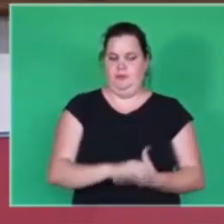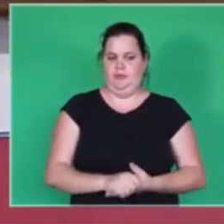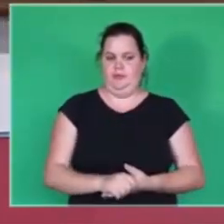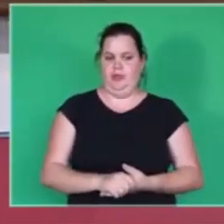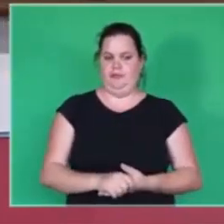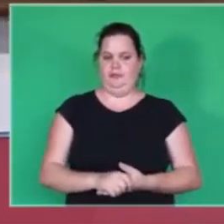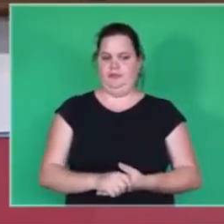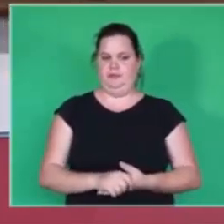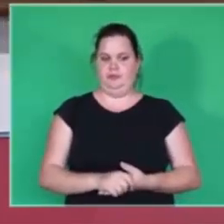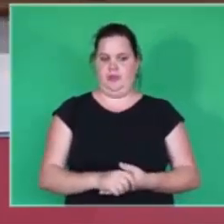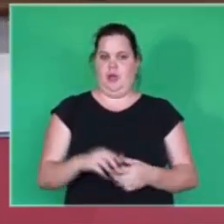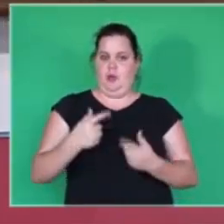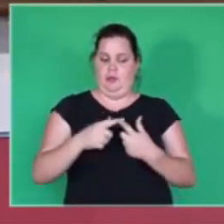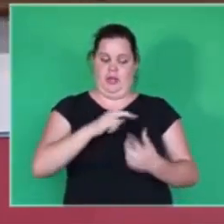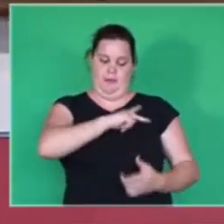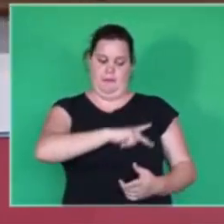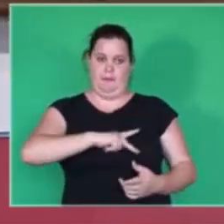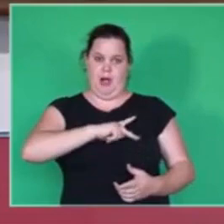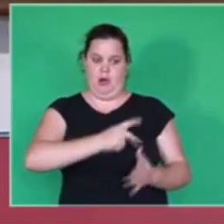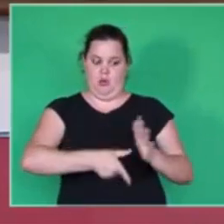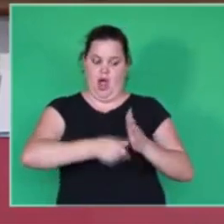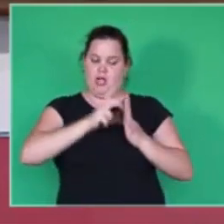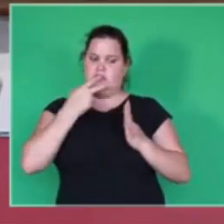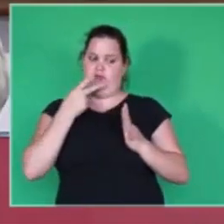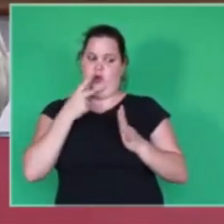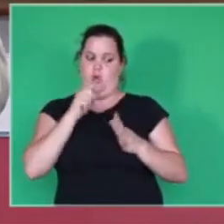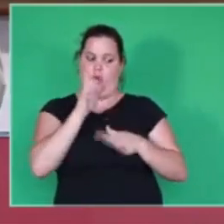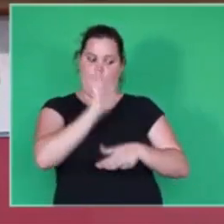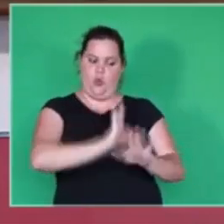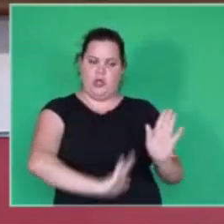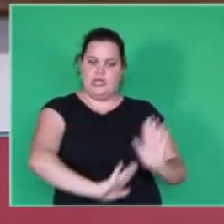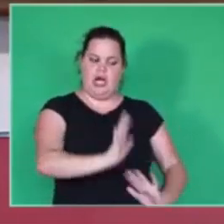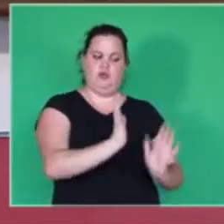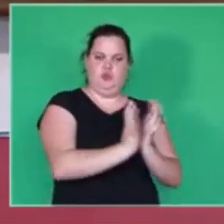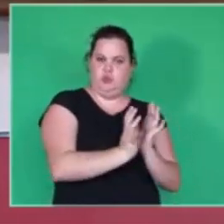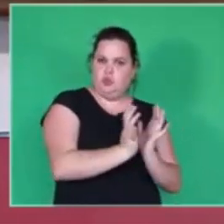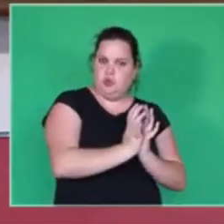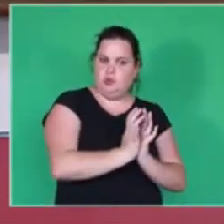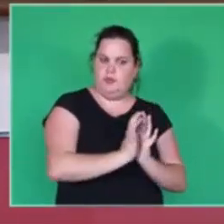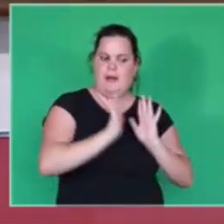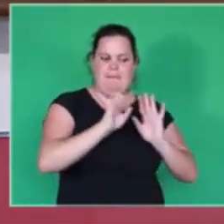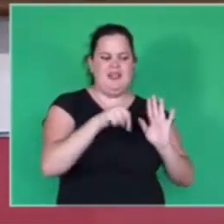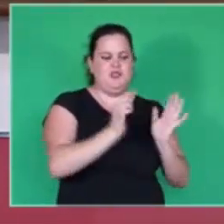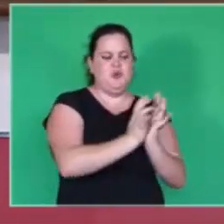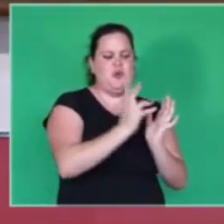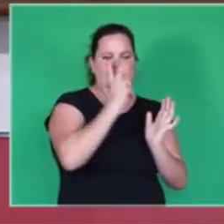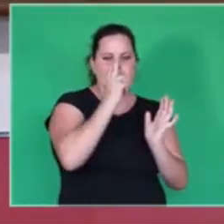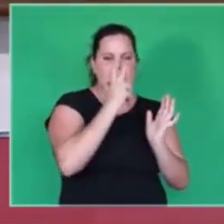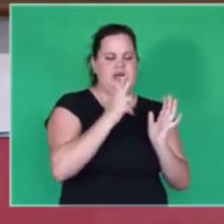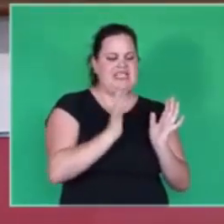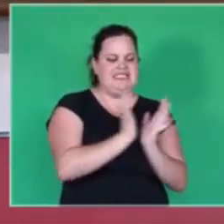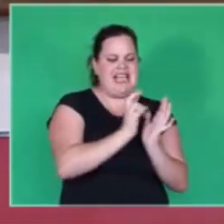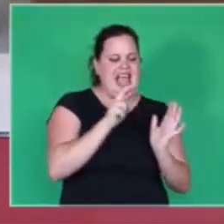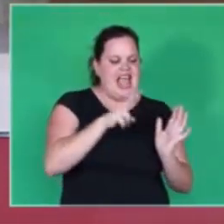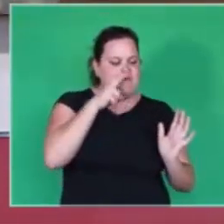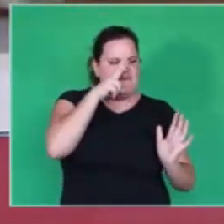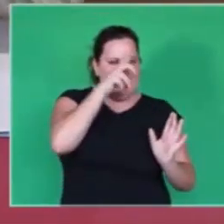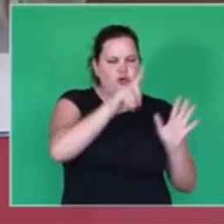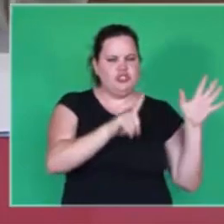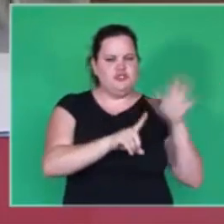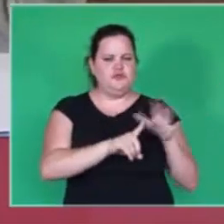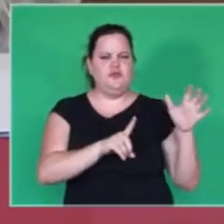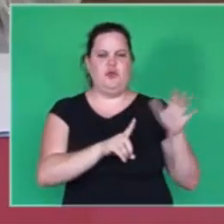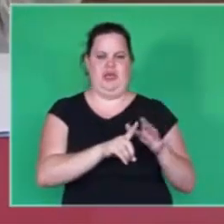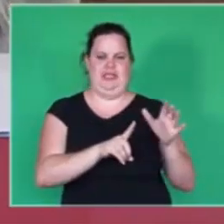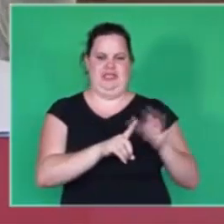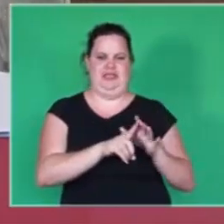e Paulo preveniu, começou a se fortalecer na vida da igreja. Eram os